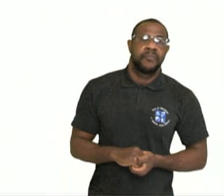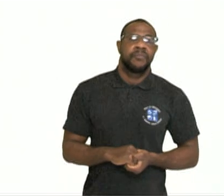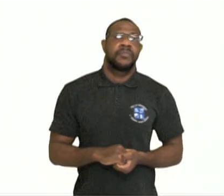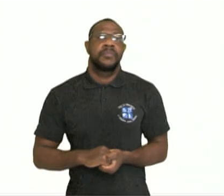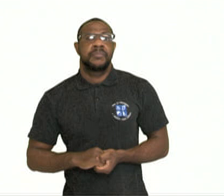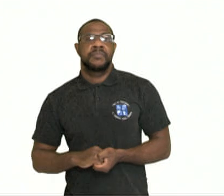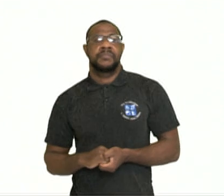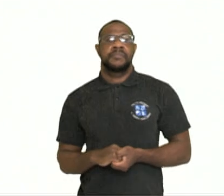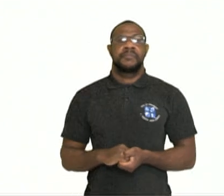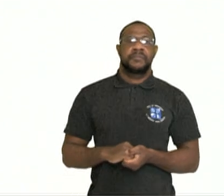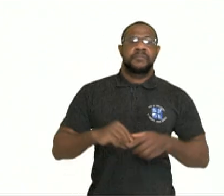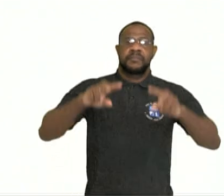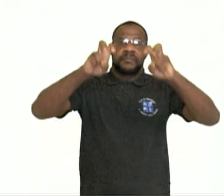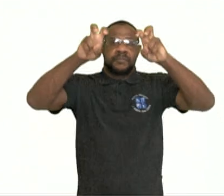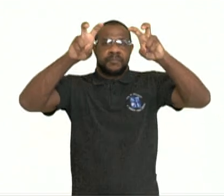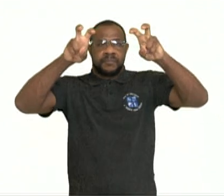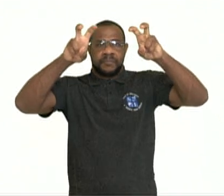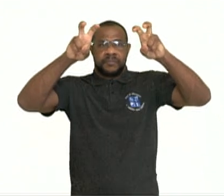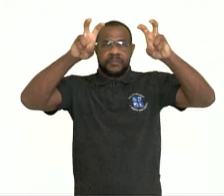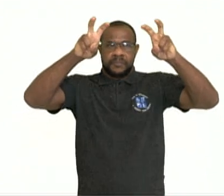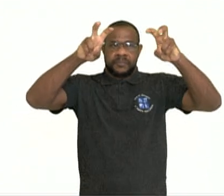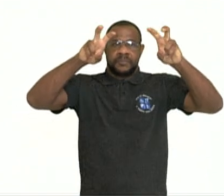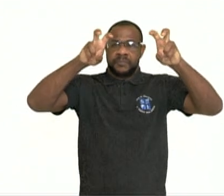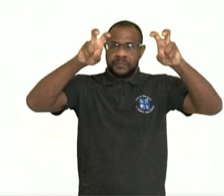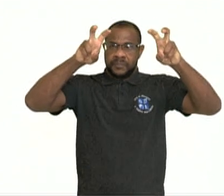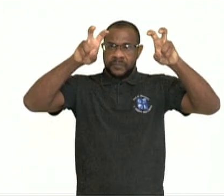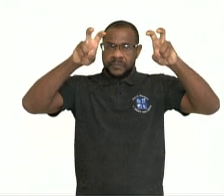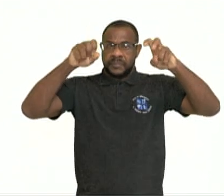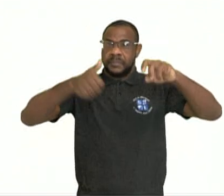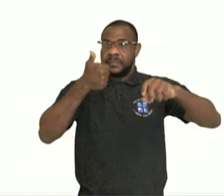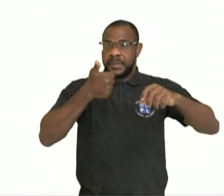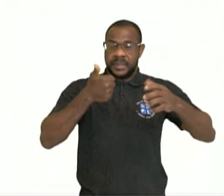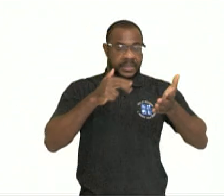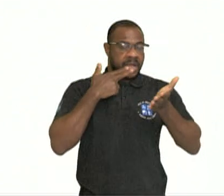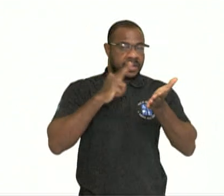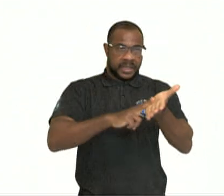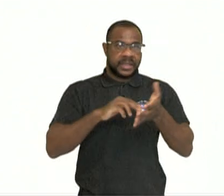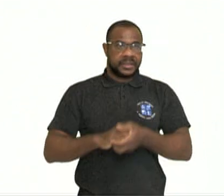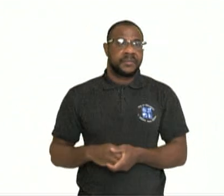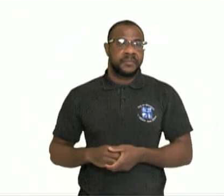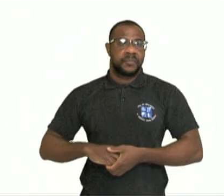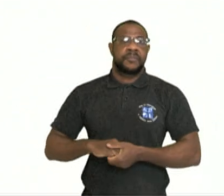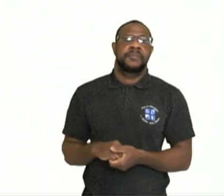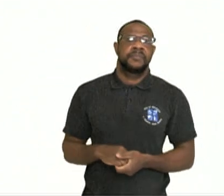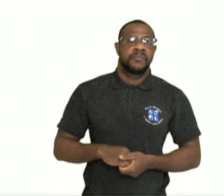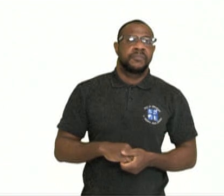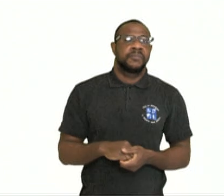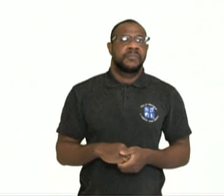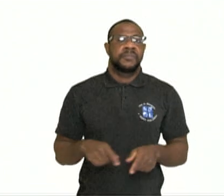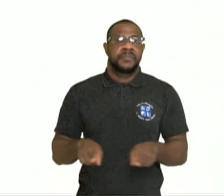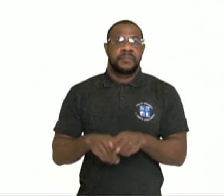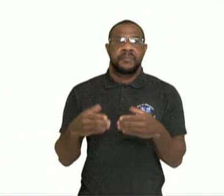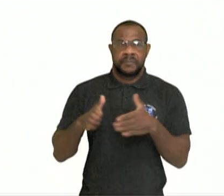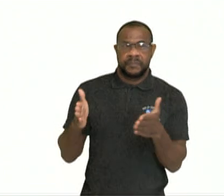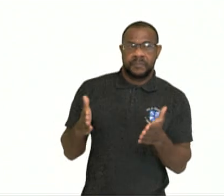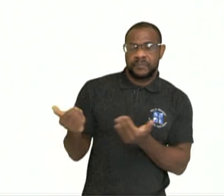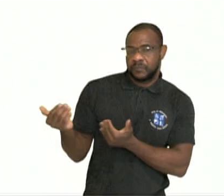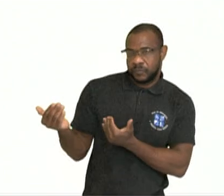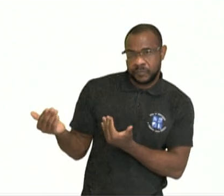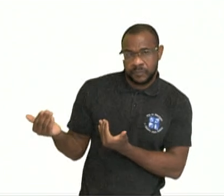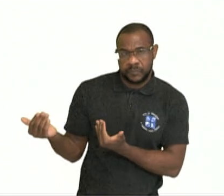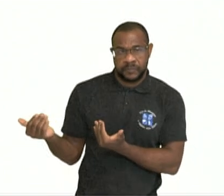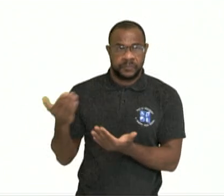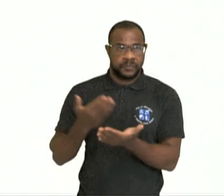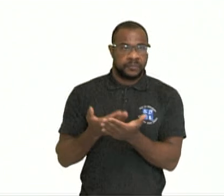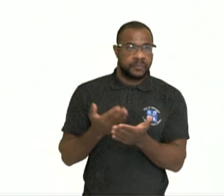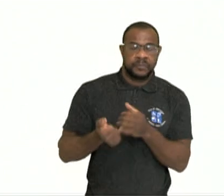o enunciado, o título da primeira carta e o vocativo. Carta aberta a um jovem estudante e querido estudante. Agora, da